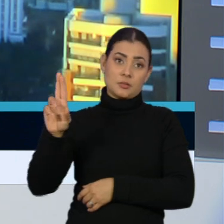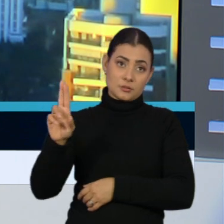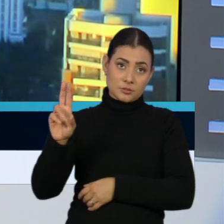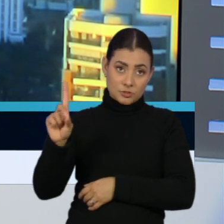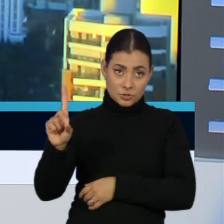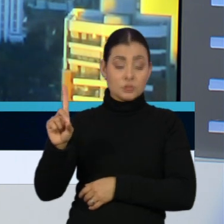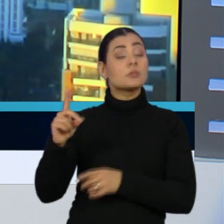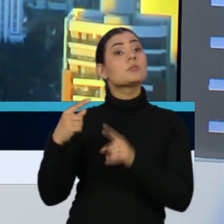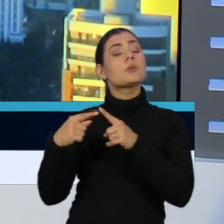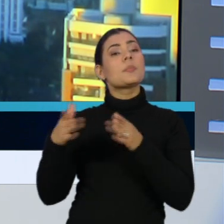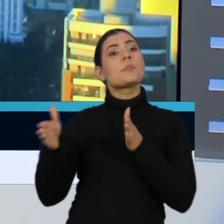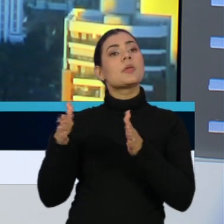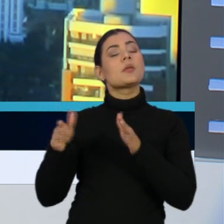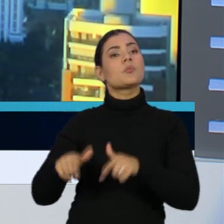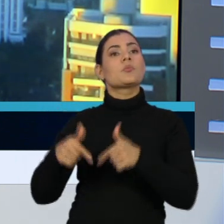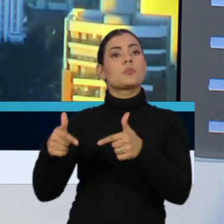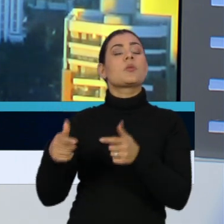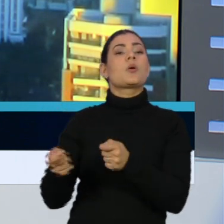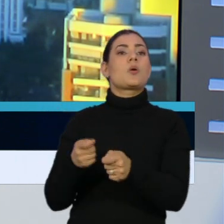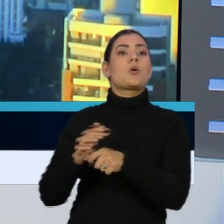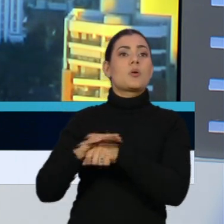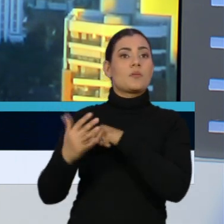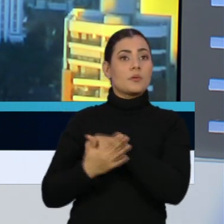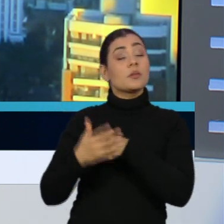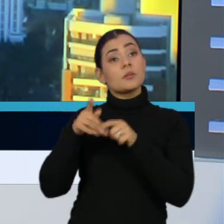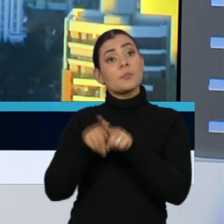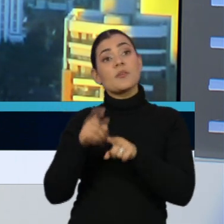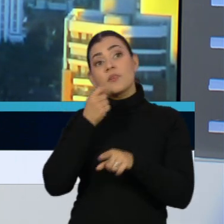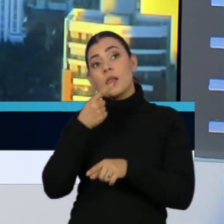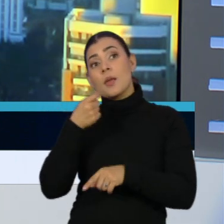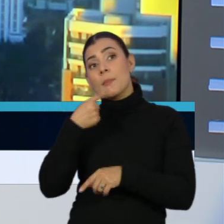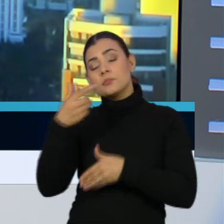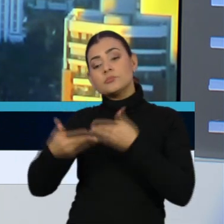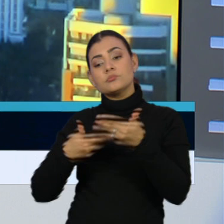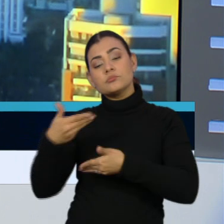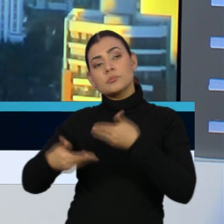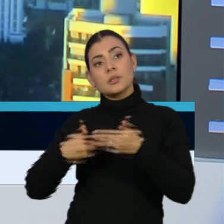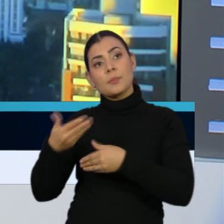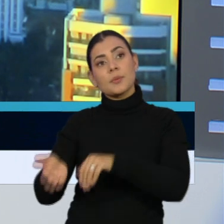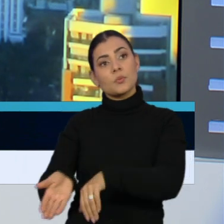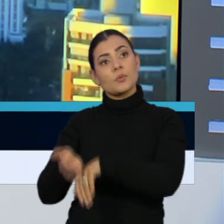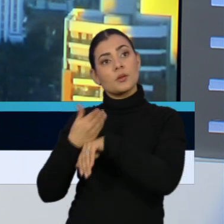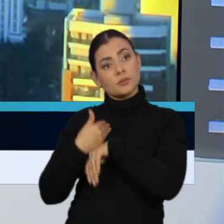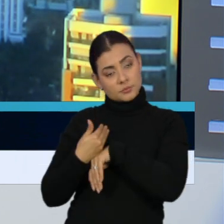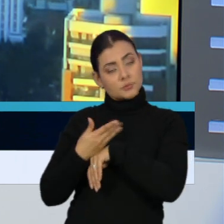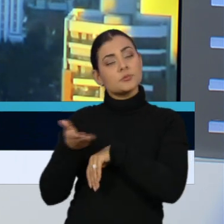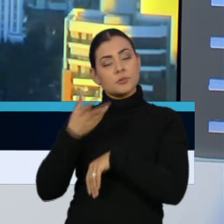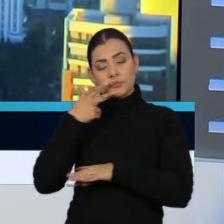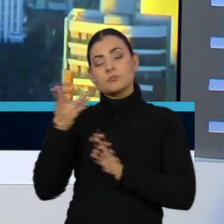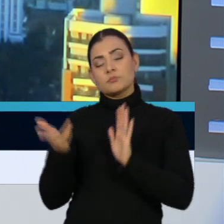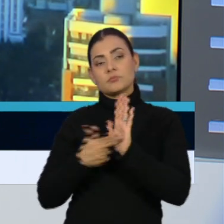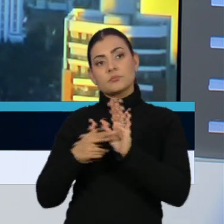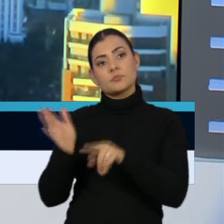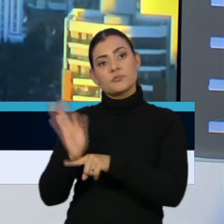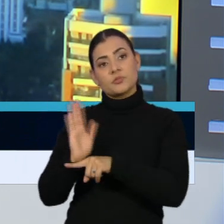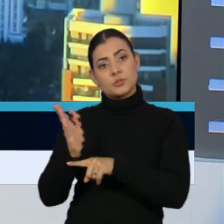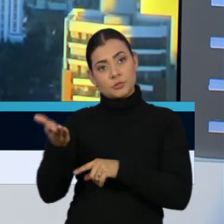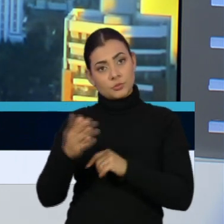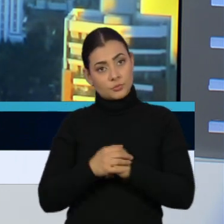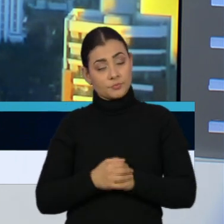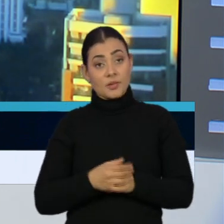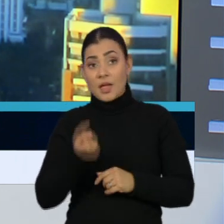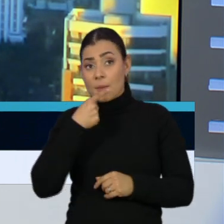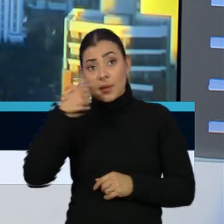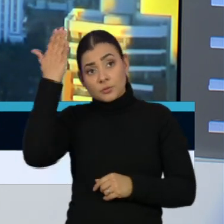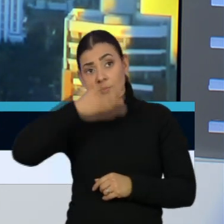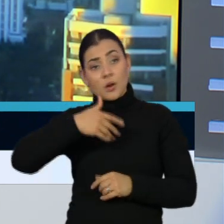atuação na pandemia. Em uma delas, ele fala do uso de hidroxicloroquina para o tratamento precoce da Covid-19. O medicamento